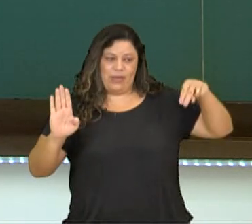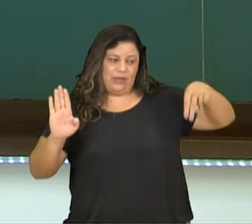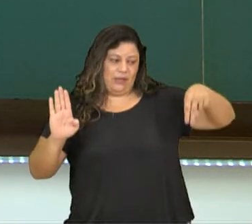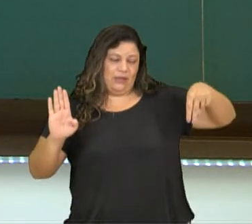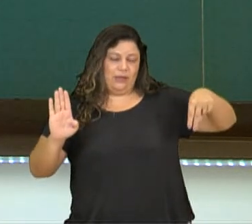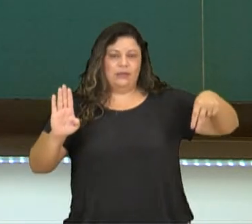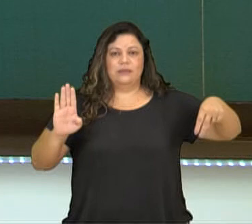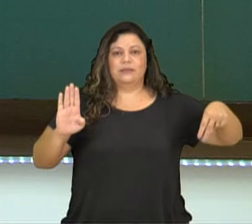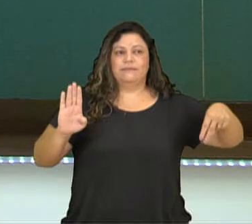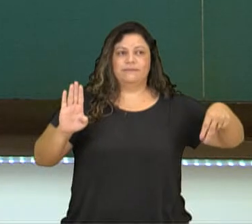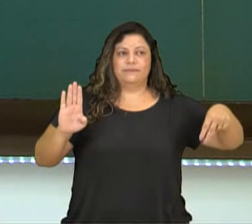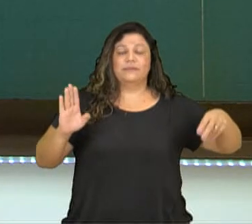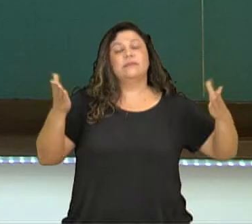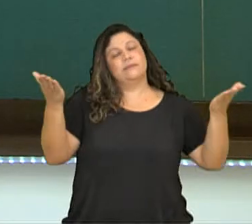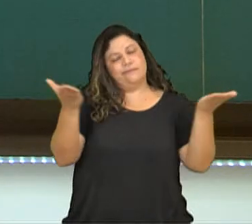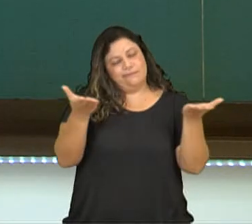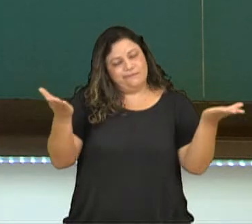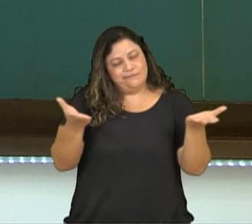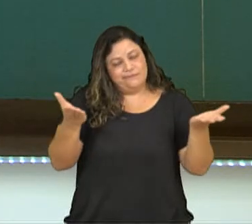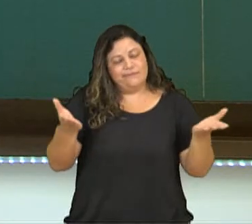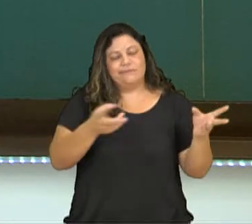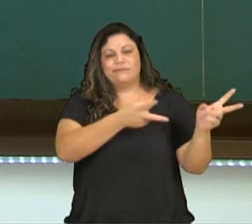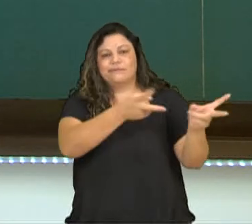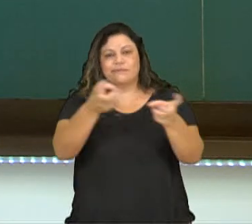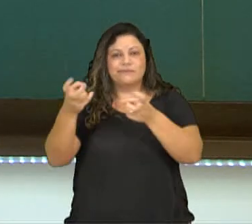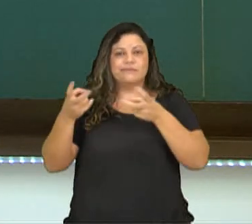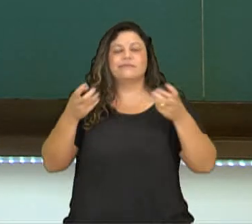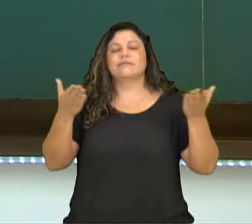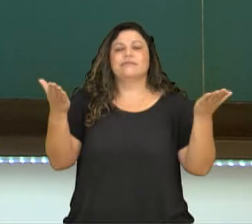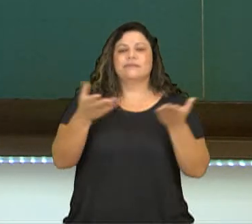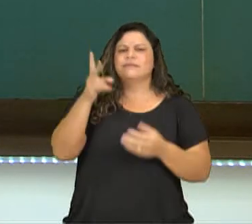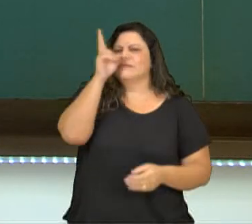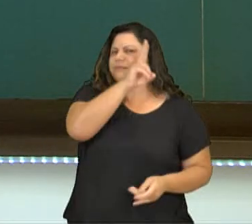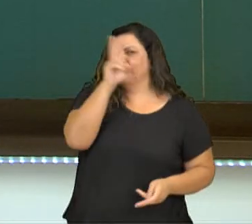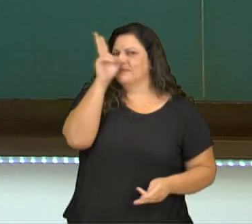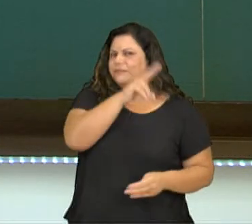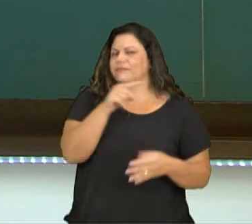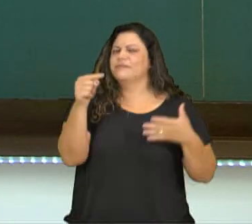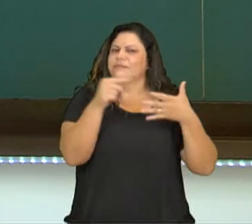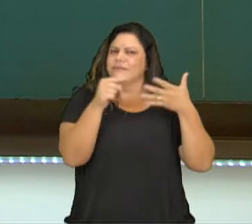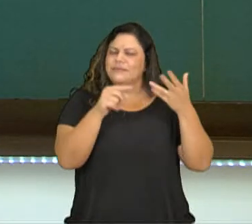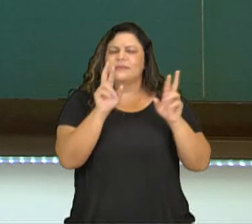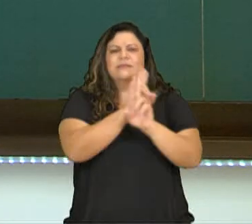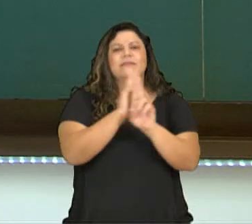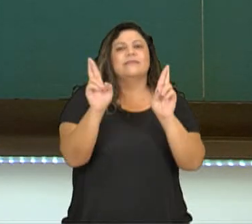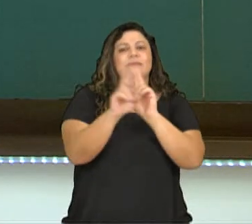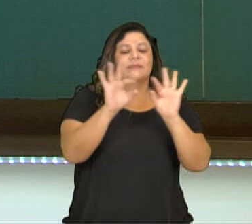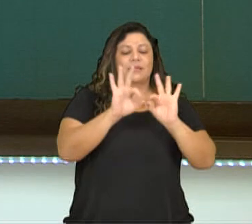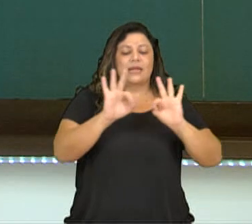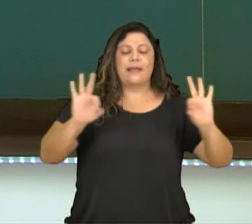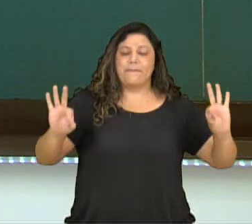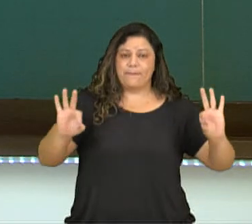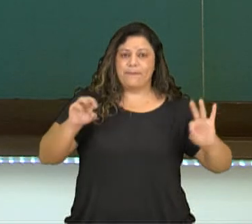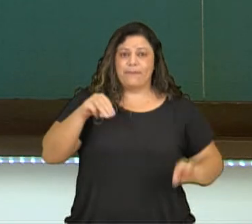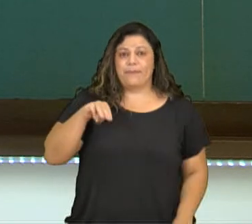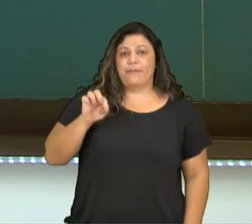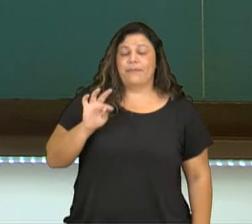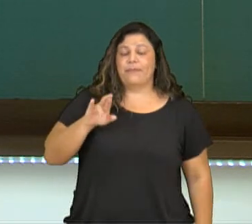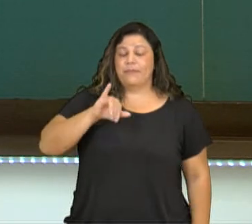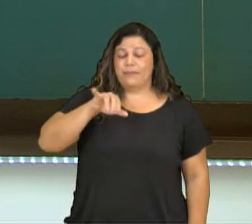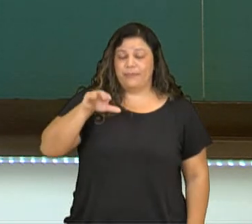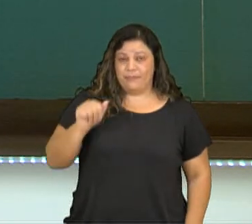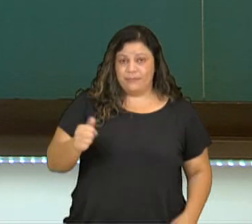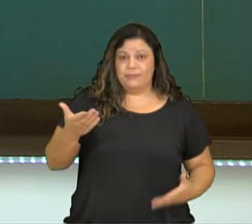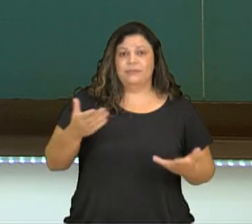hipotenusa. Claro que agora nós vamos verificar aí, relembrar quais são as relações métricas de